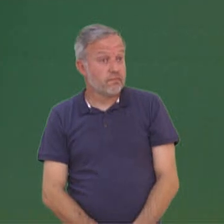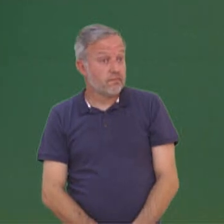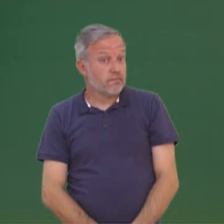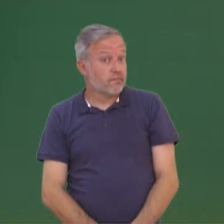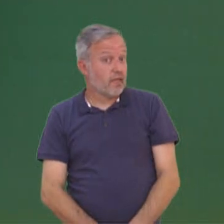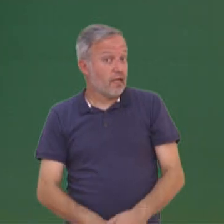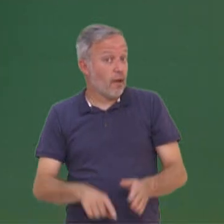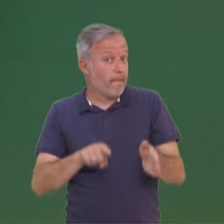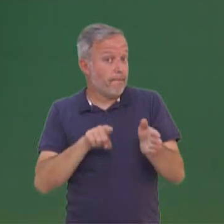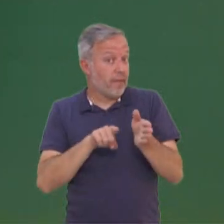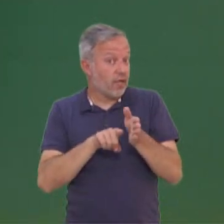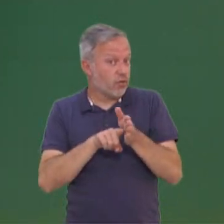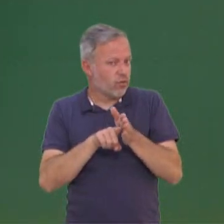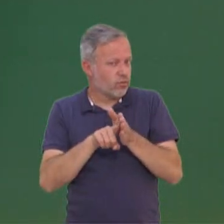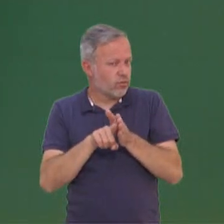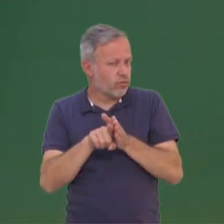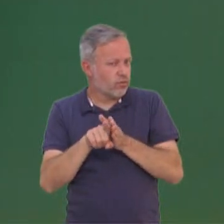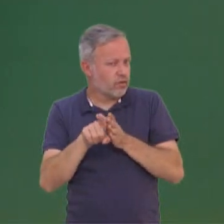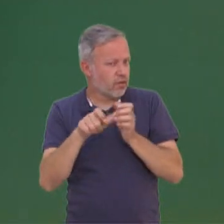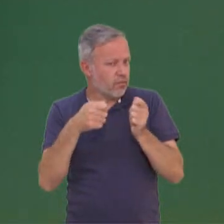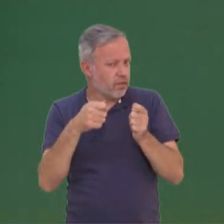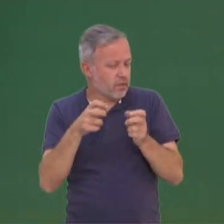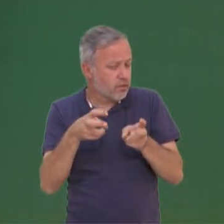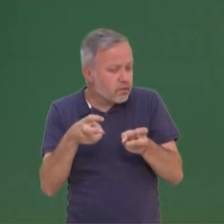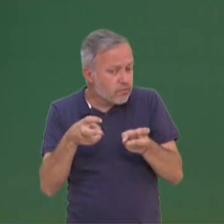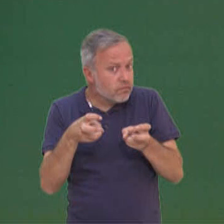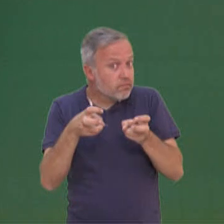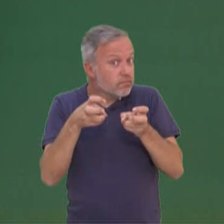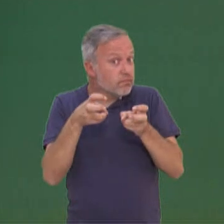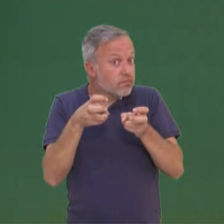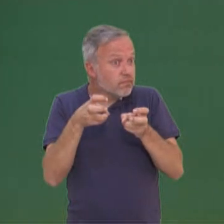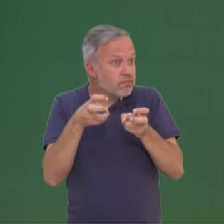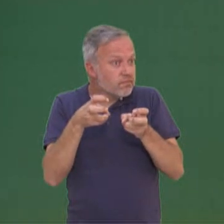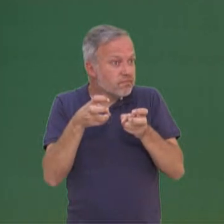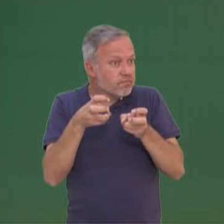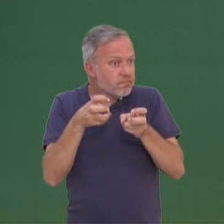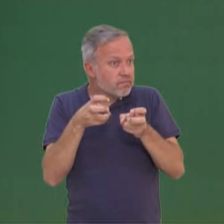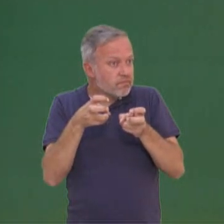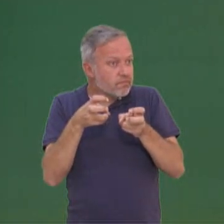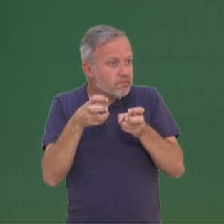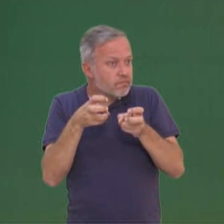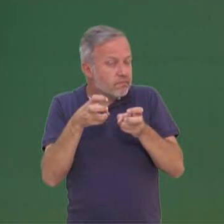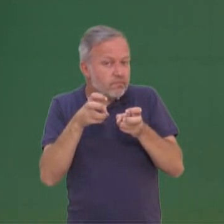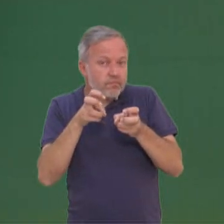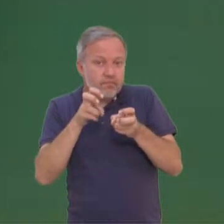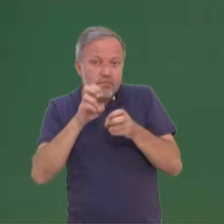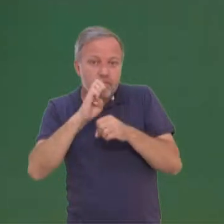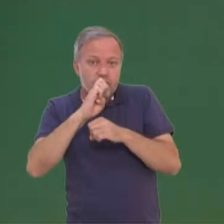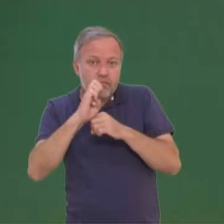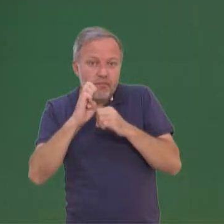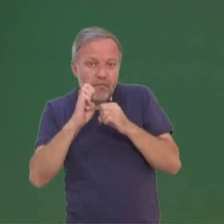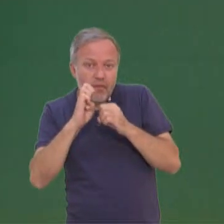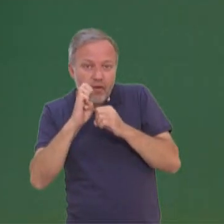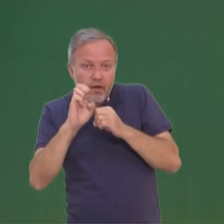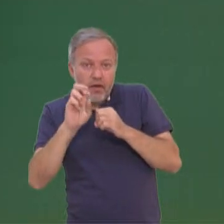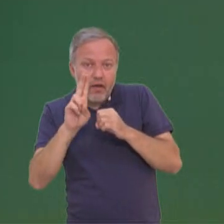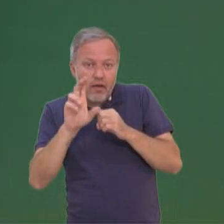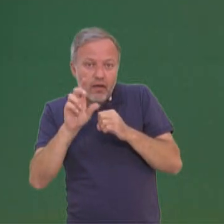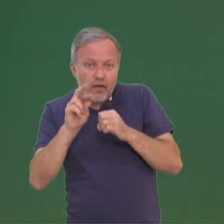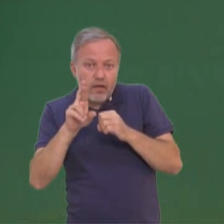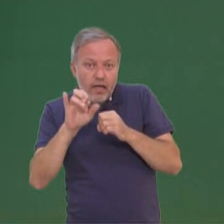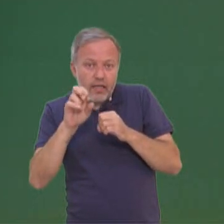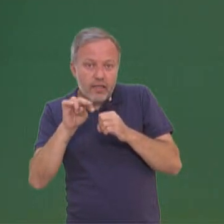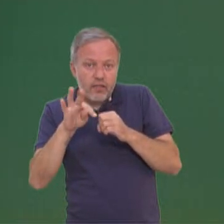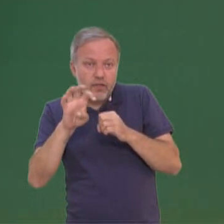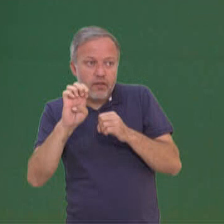Extensa a questão e exige bastante atenção. Presta atenção. Eucariontes uneopluricelulares. Até aí tudo bem.